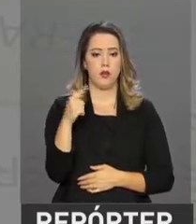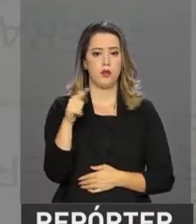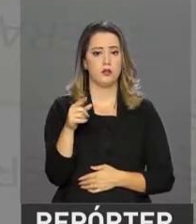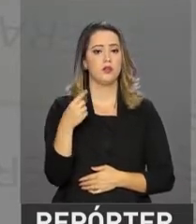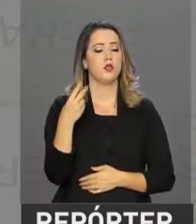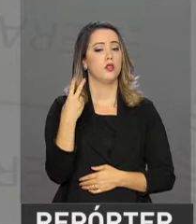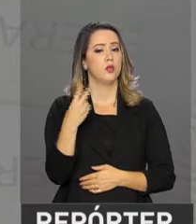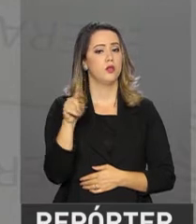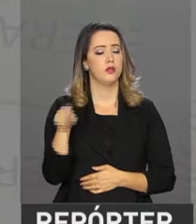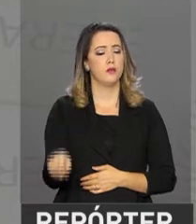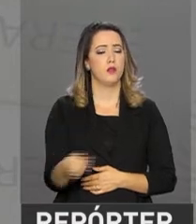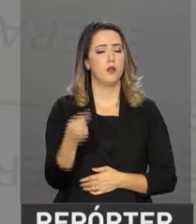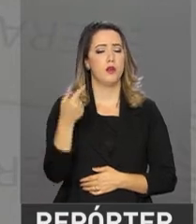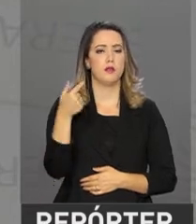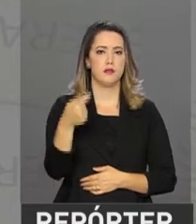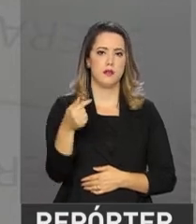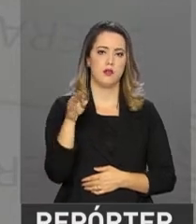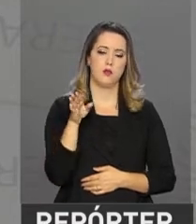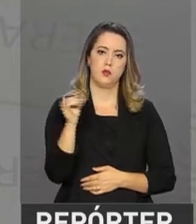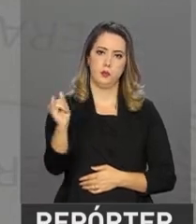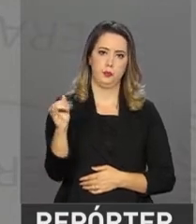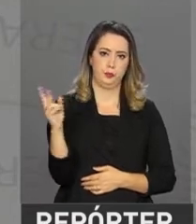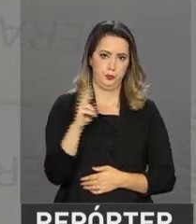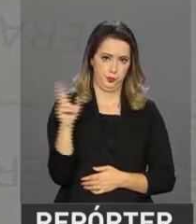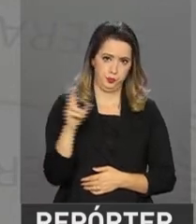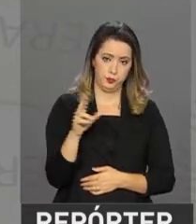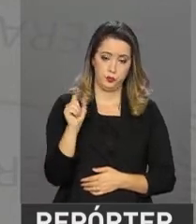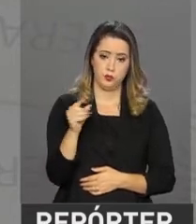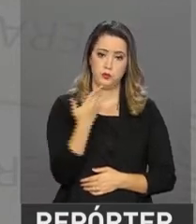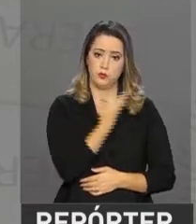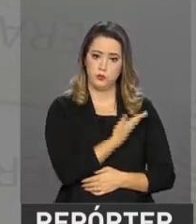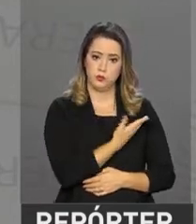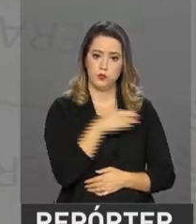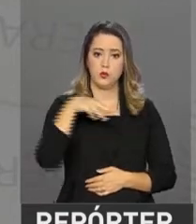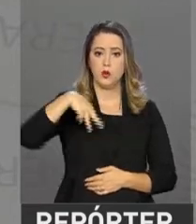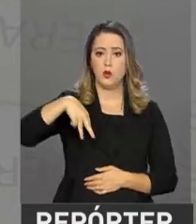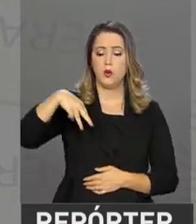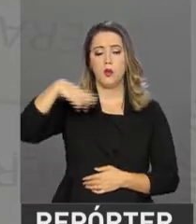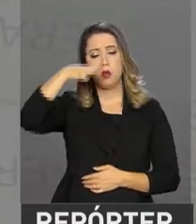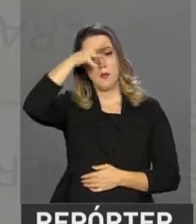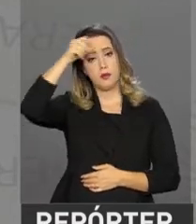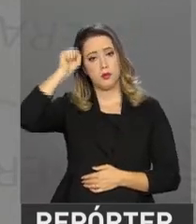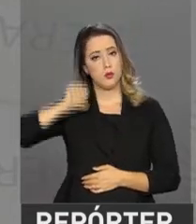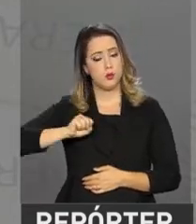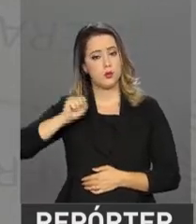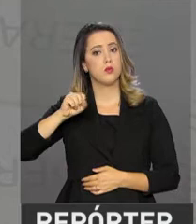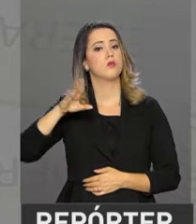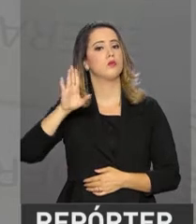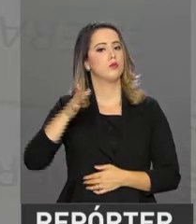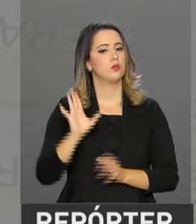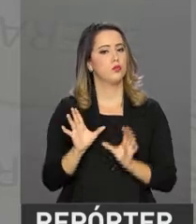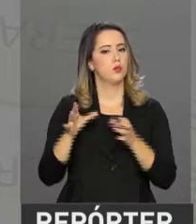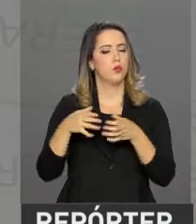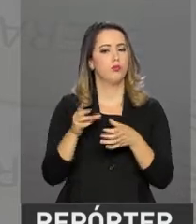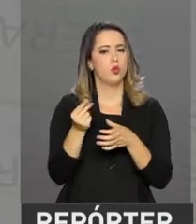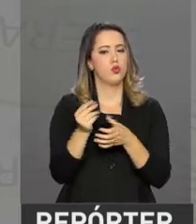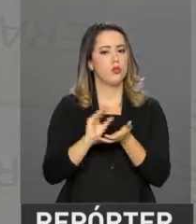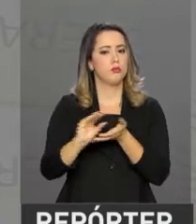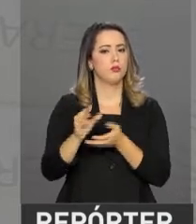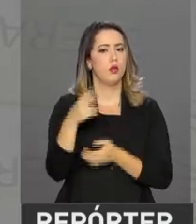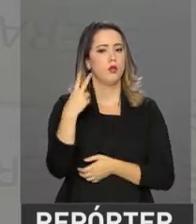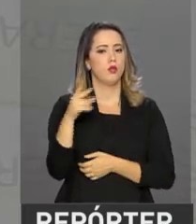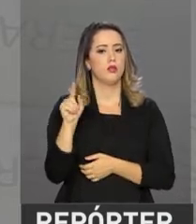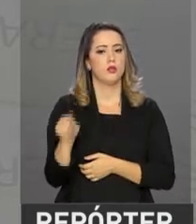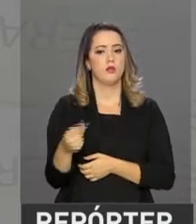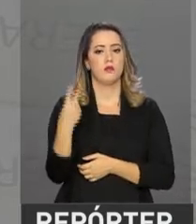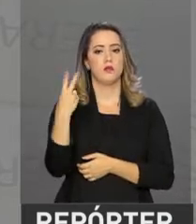receber 2 bilhões e 700 milhões já para mato grosso do sul estão reservados 2 bilhões e